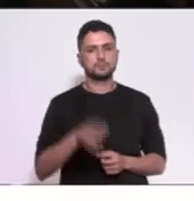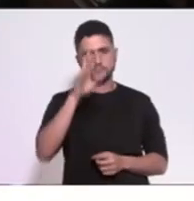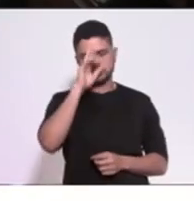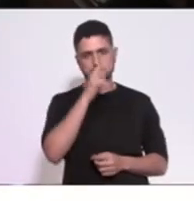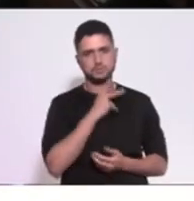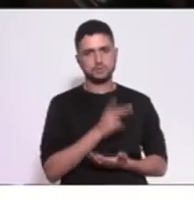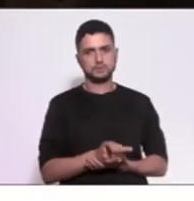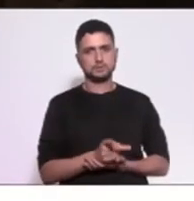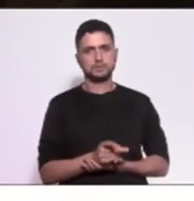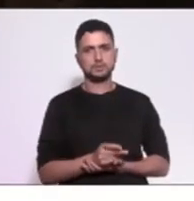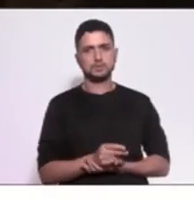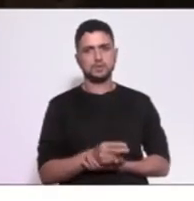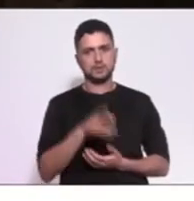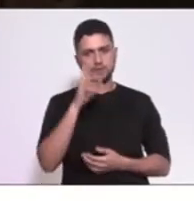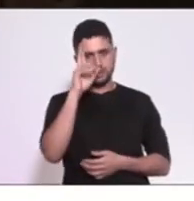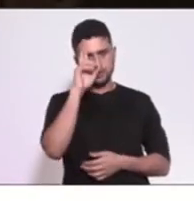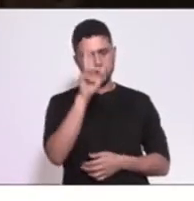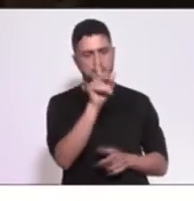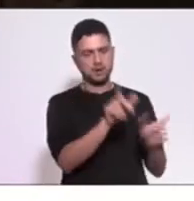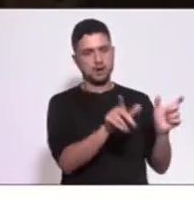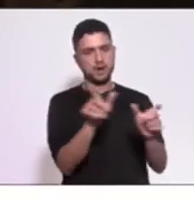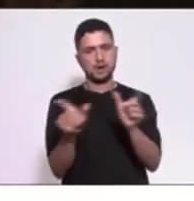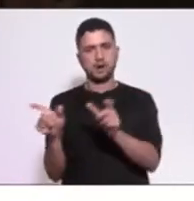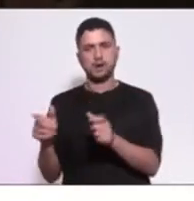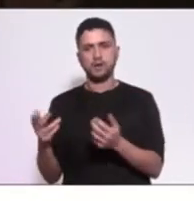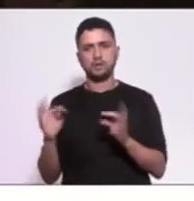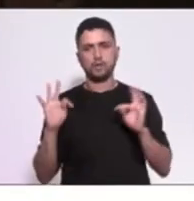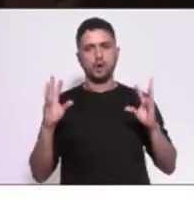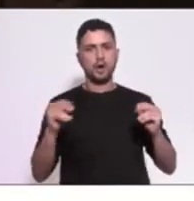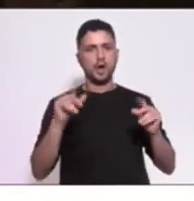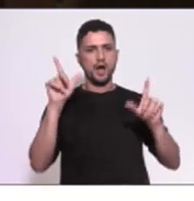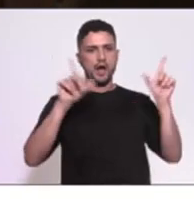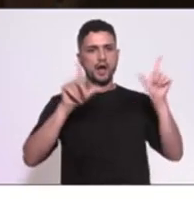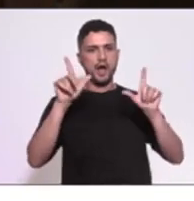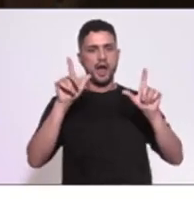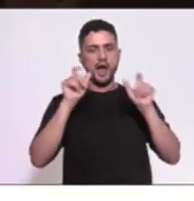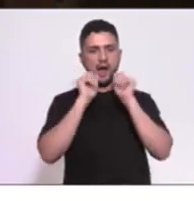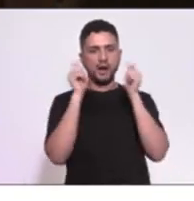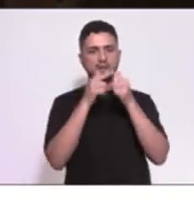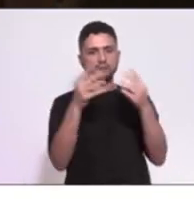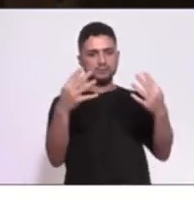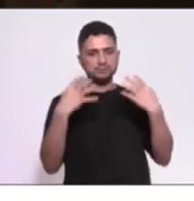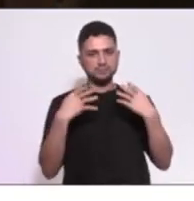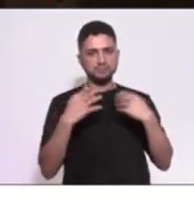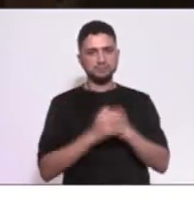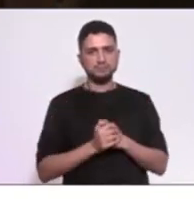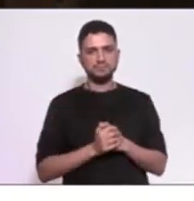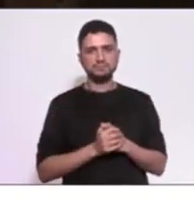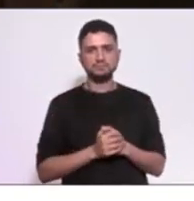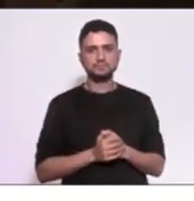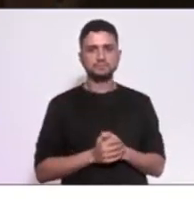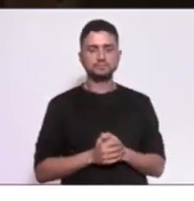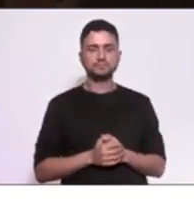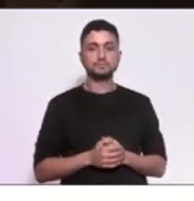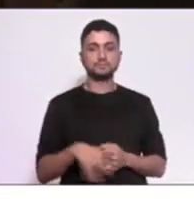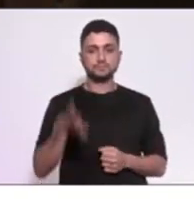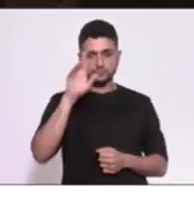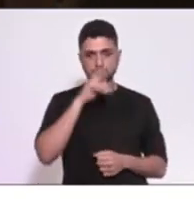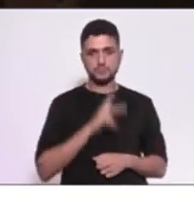Senhor presidente, senhoras e senhores deputados, todos que nos assistem pela TV Alerj. Presidente,